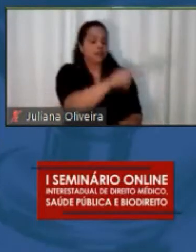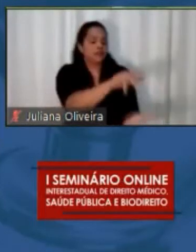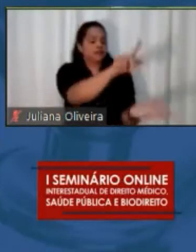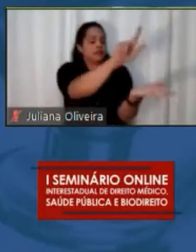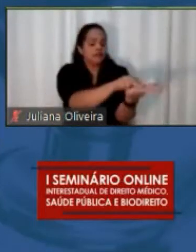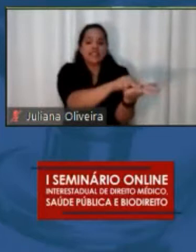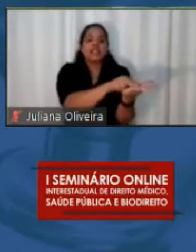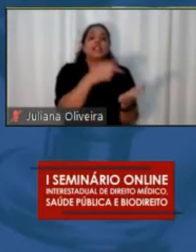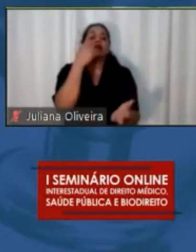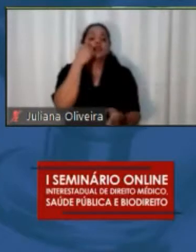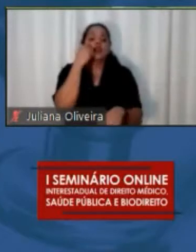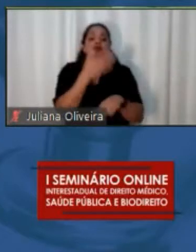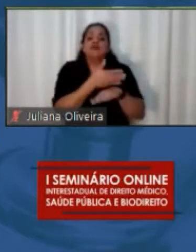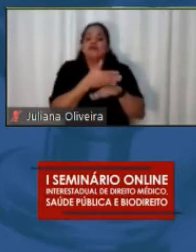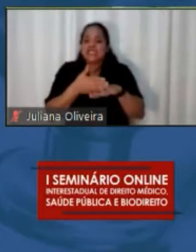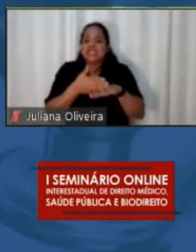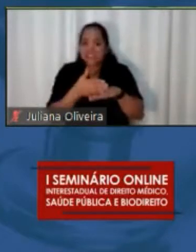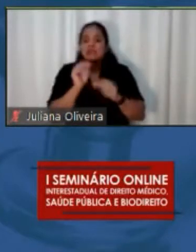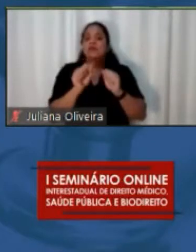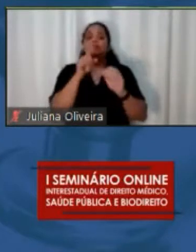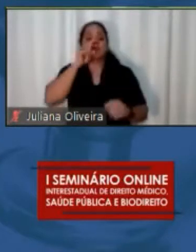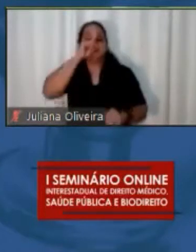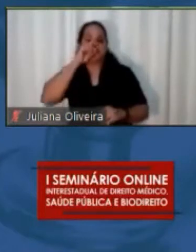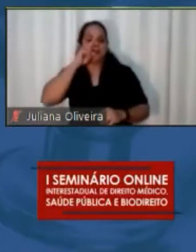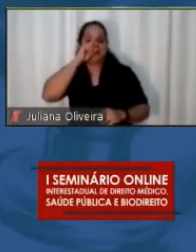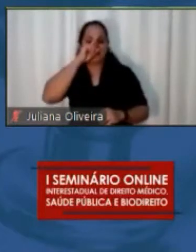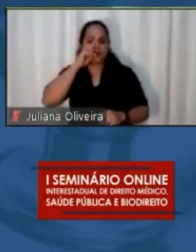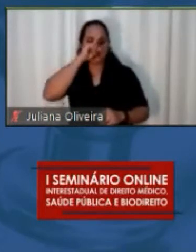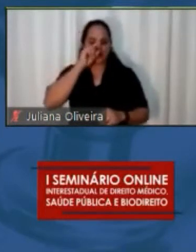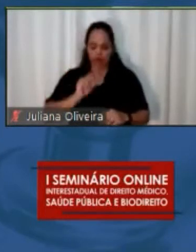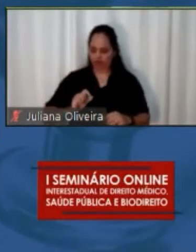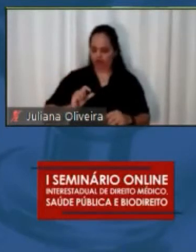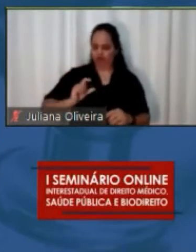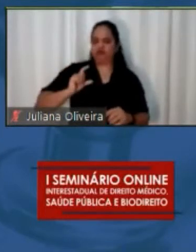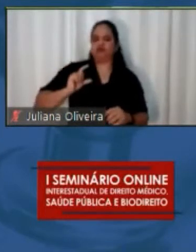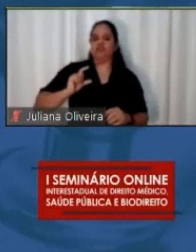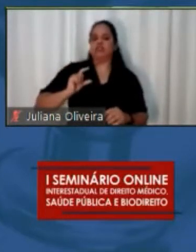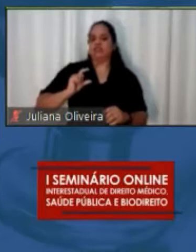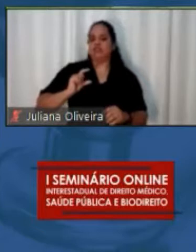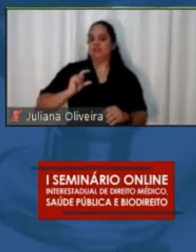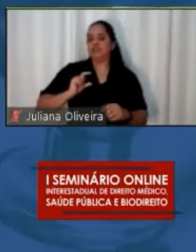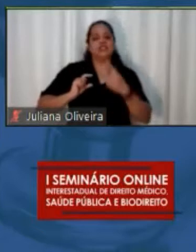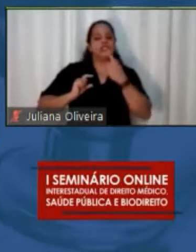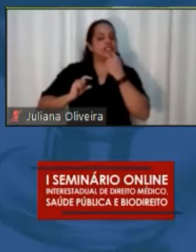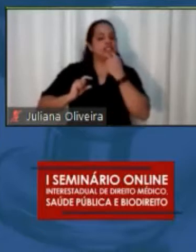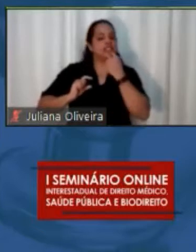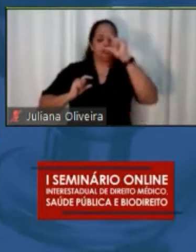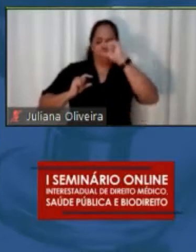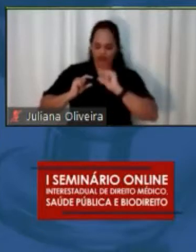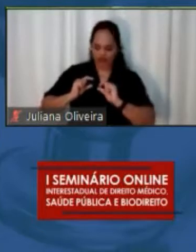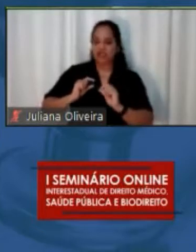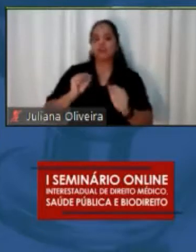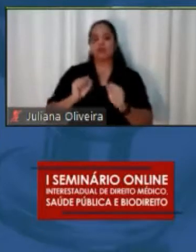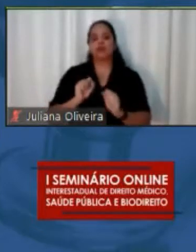a ideia clássica é que, aumentando a concentração de hemoglobina, isso vai levar a um aumento do